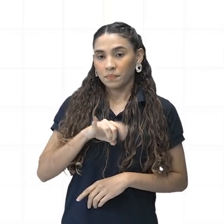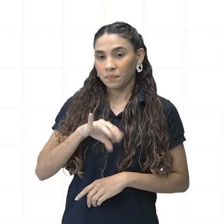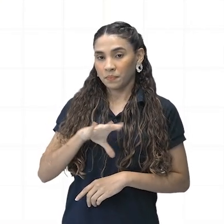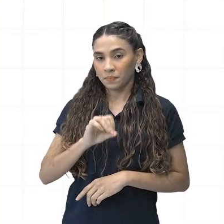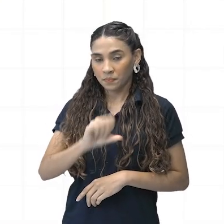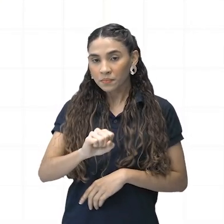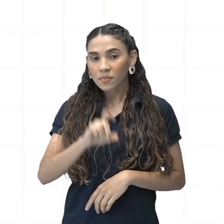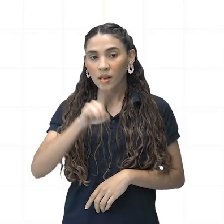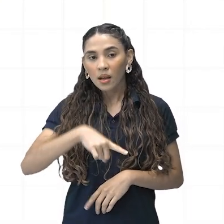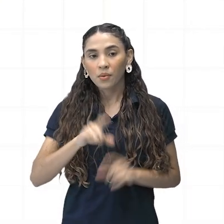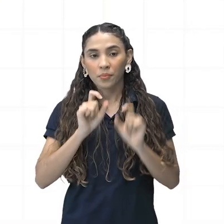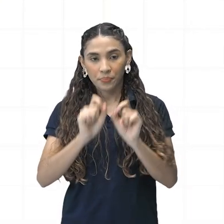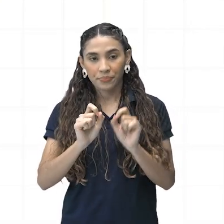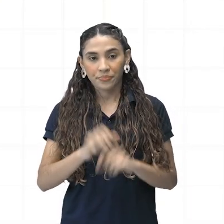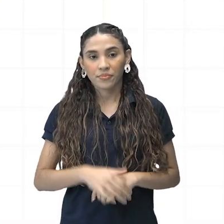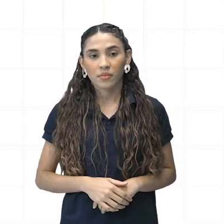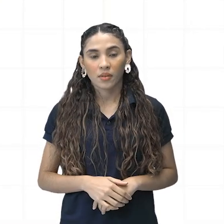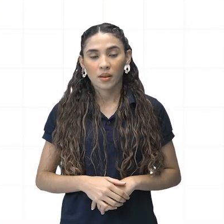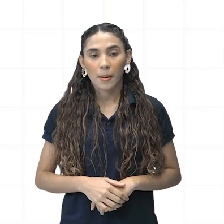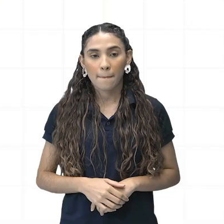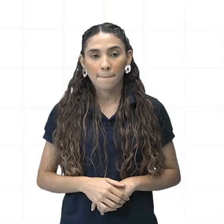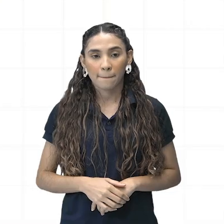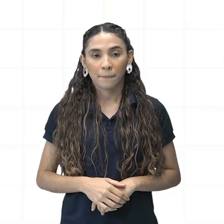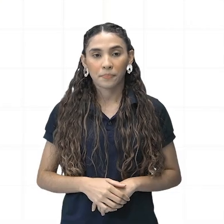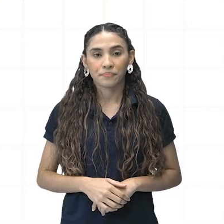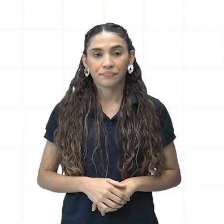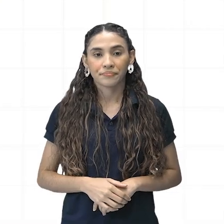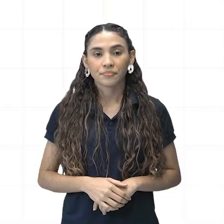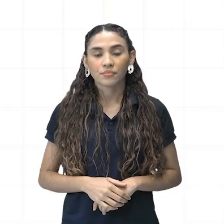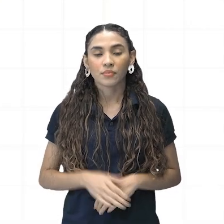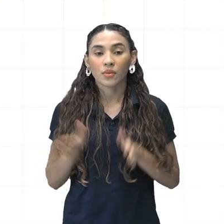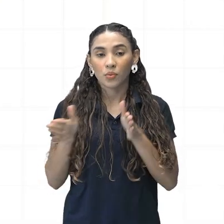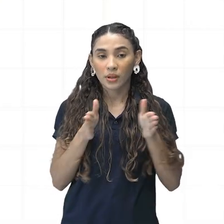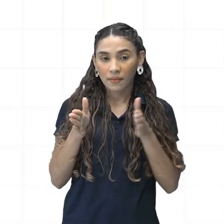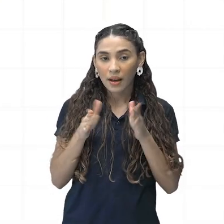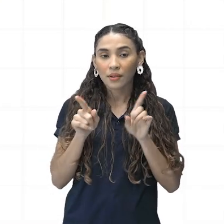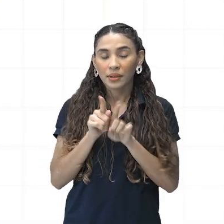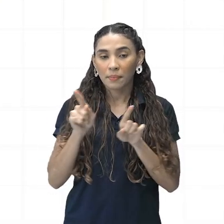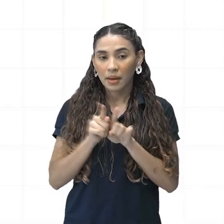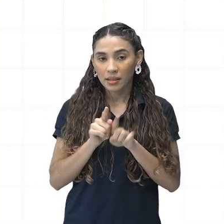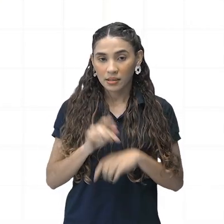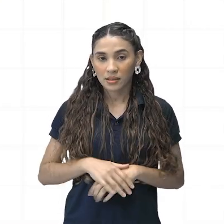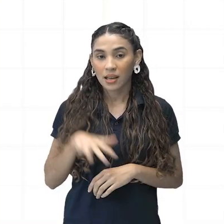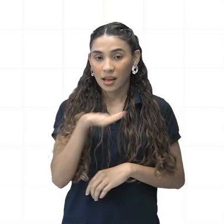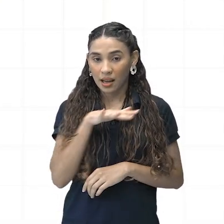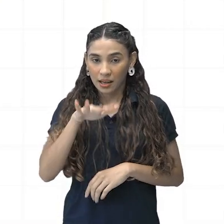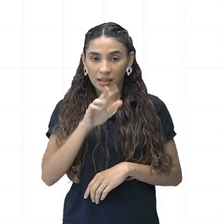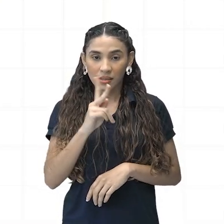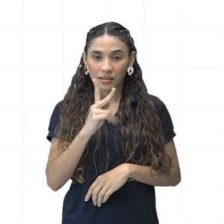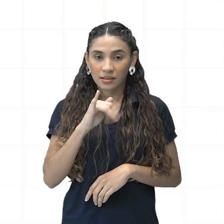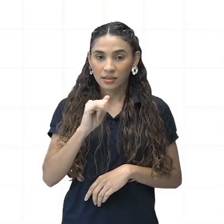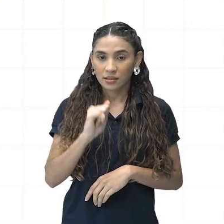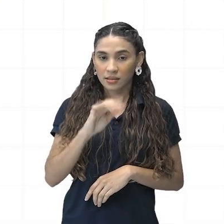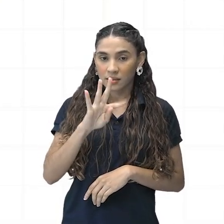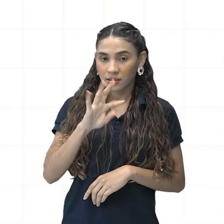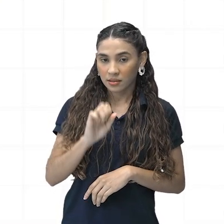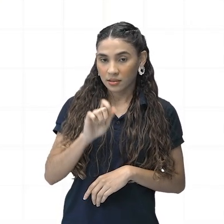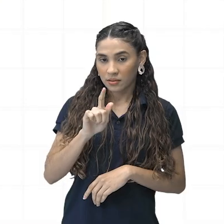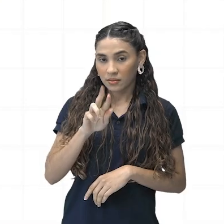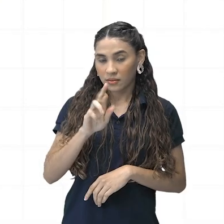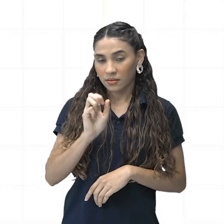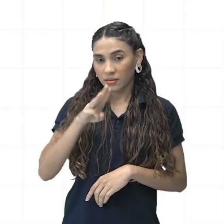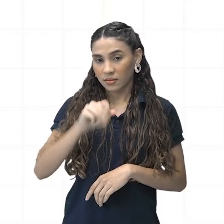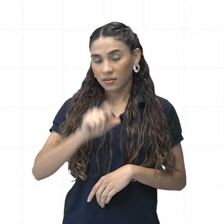serão exatamente o ponto médio do intervalo, e a área de um histograma é proporcional